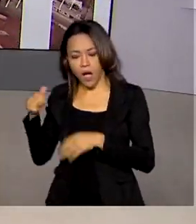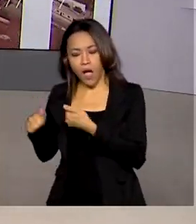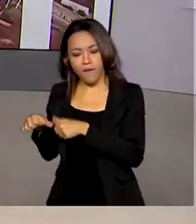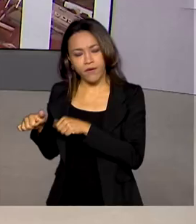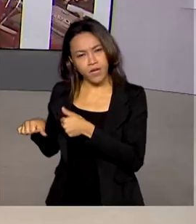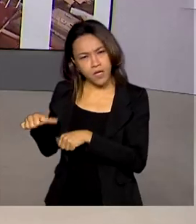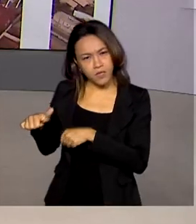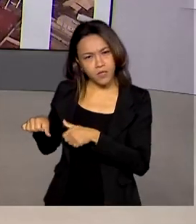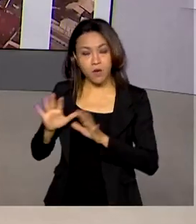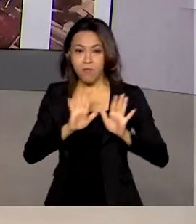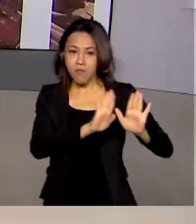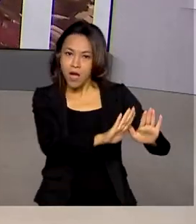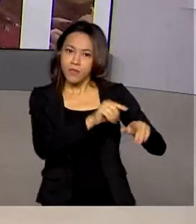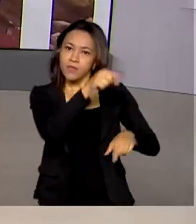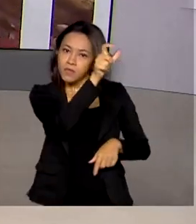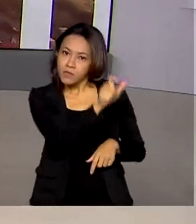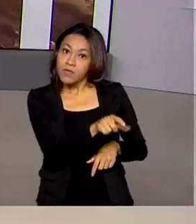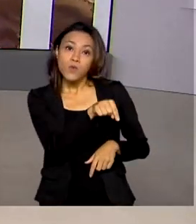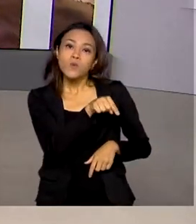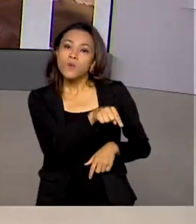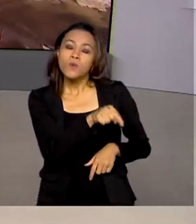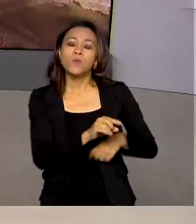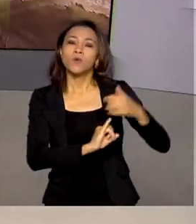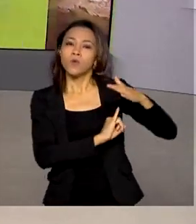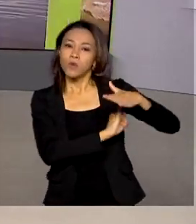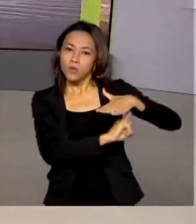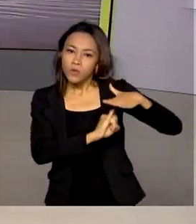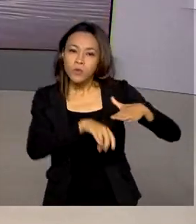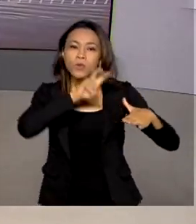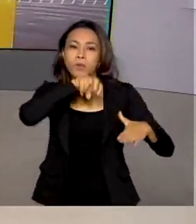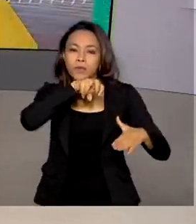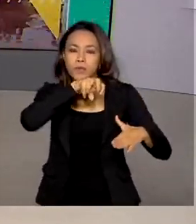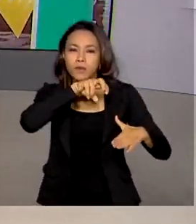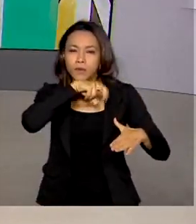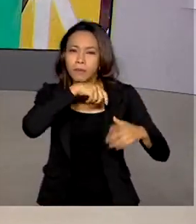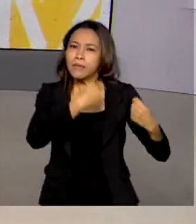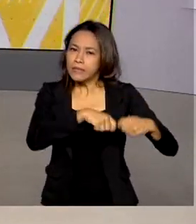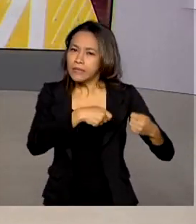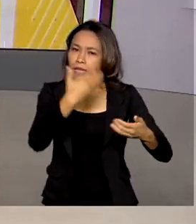mas o Butantã ainda Precisa apresentar alguns documentos para essa aprovação